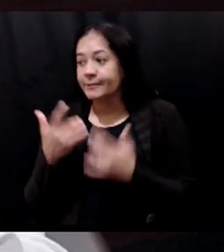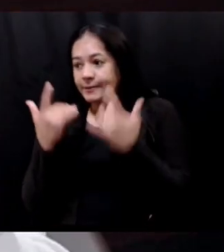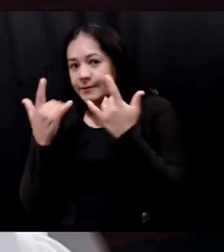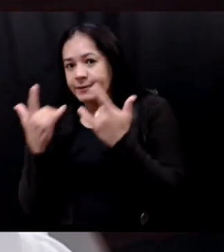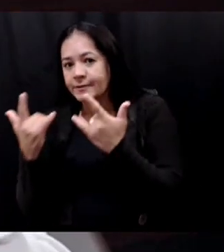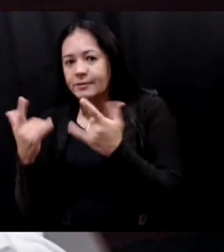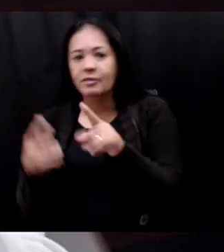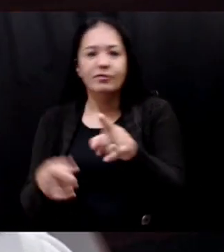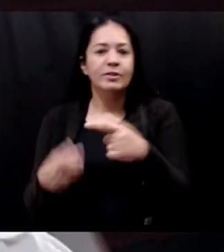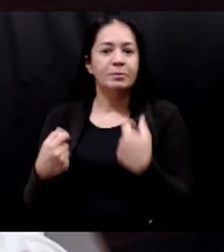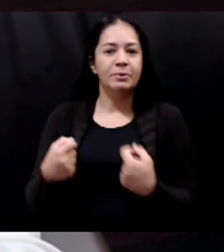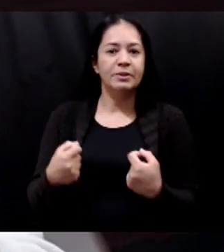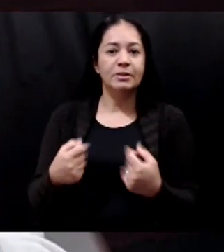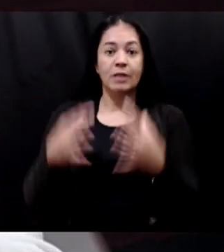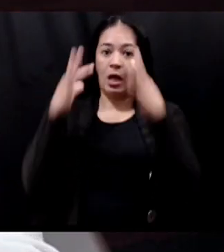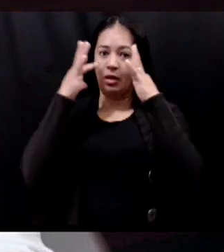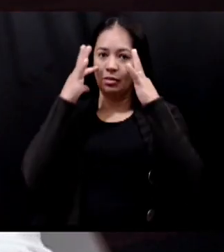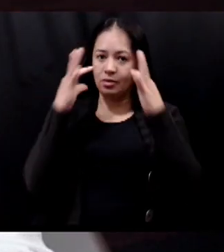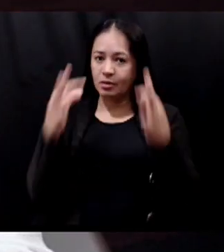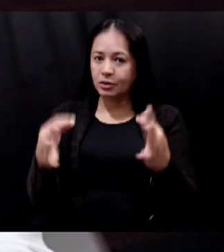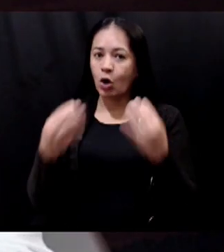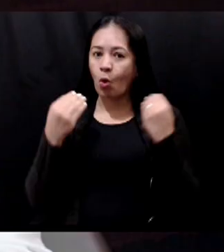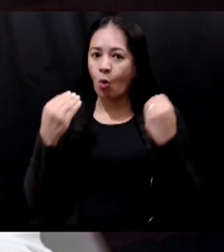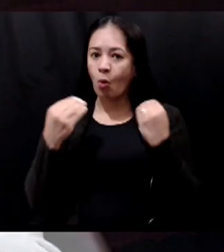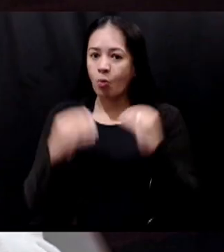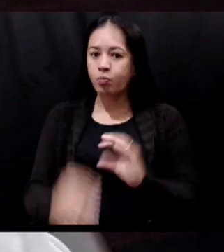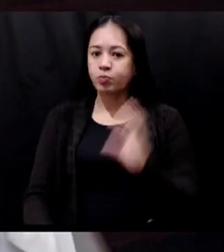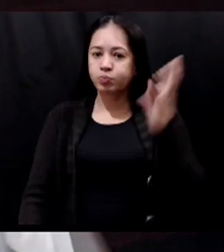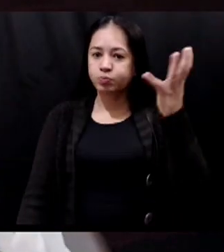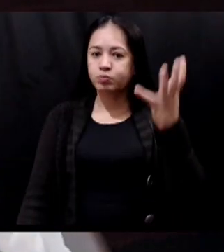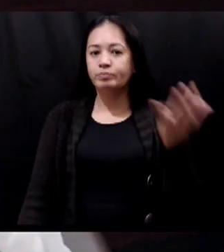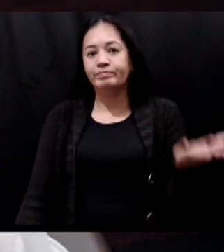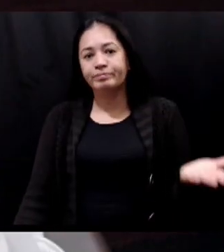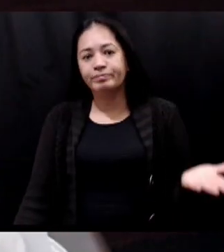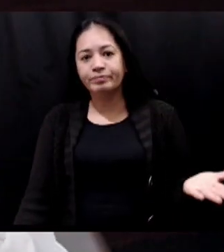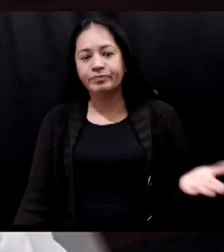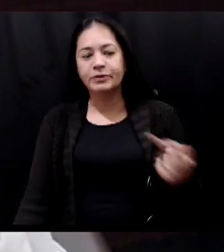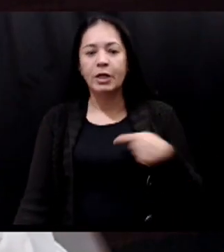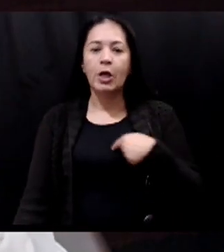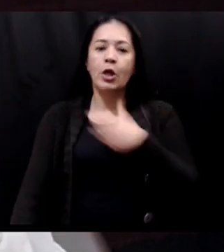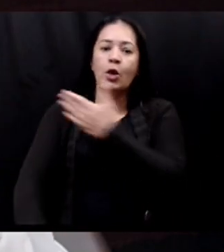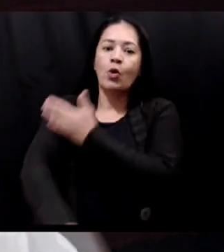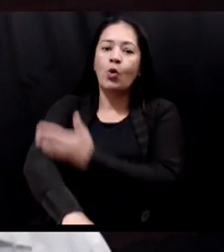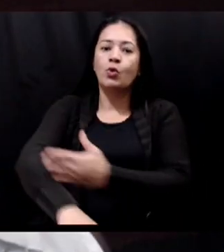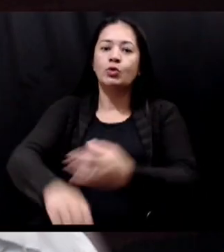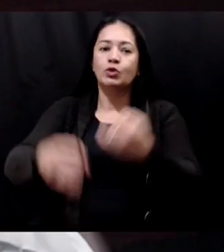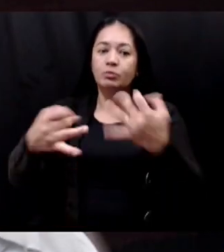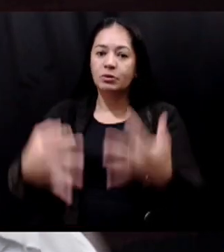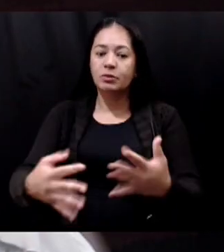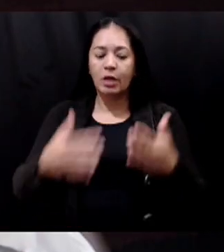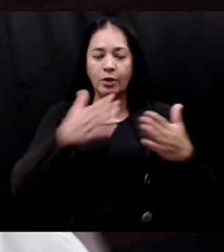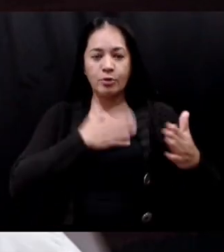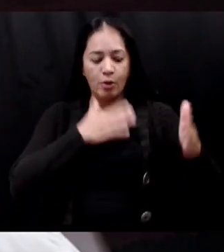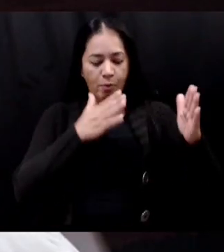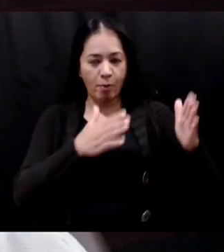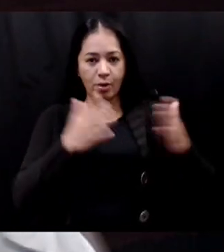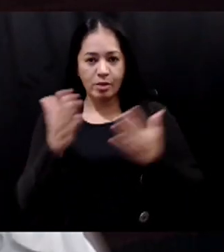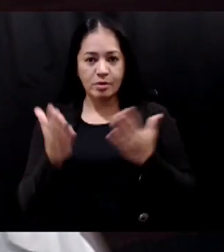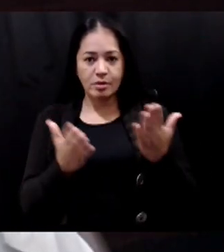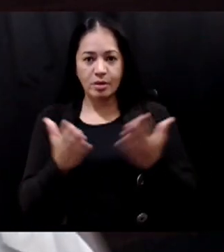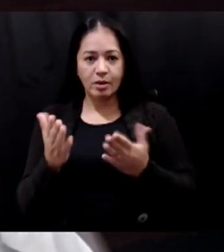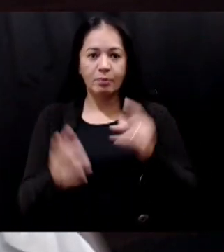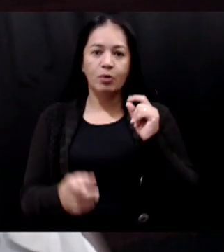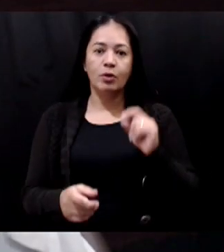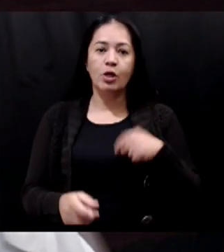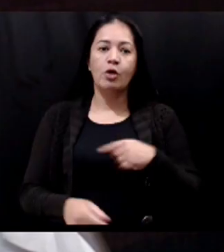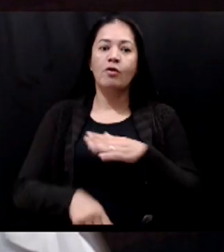estar atento em como que isso vai acontecer. Então, o que eu costumo fazer nos meus processos de tratamento, eu faço geralmente de